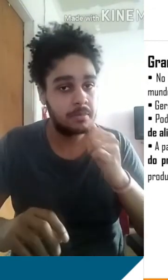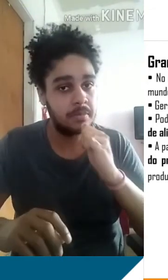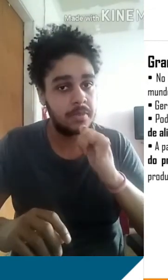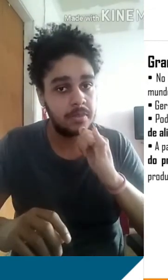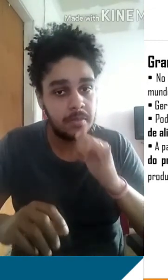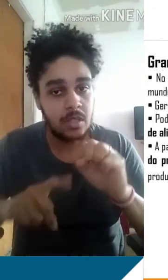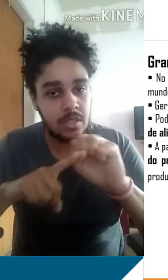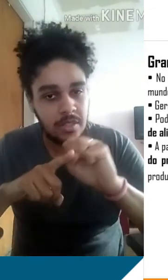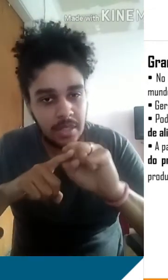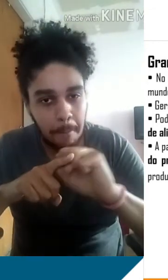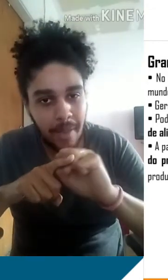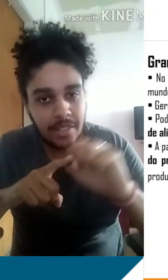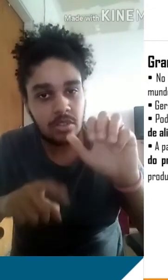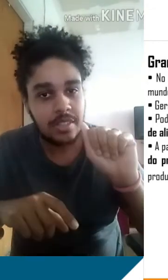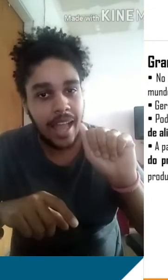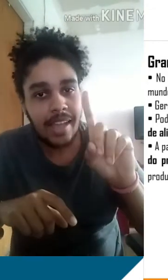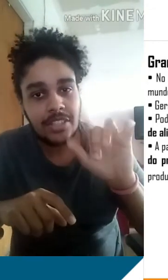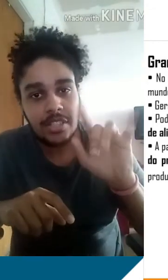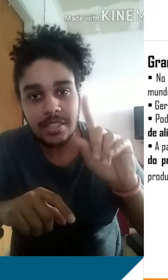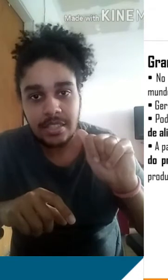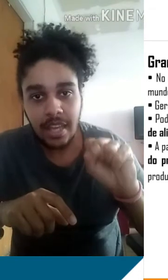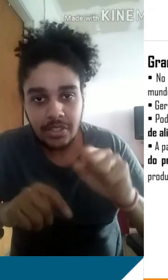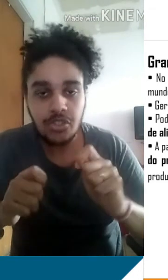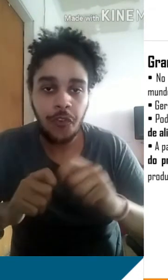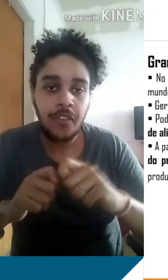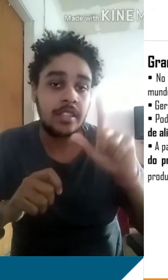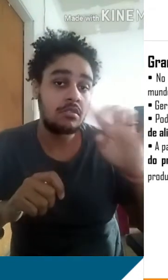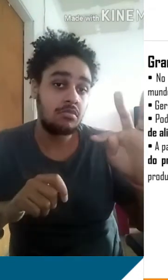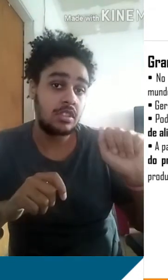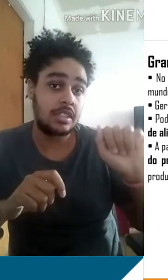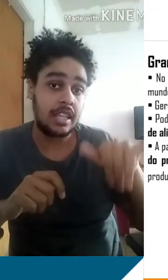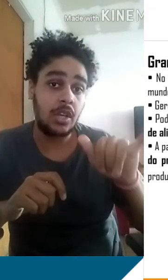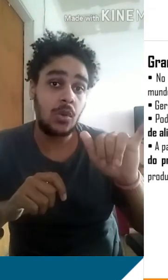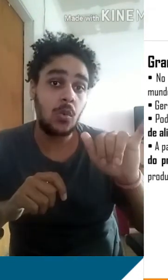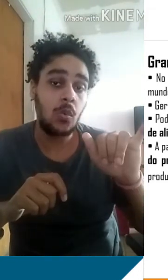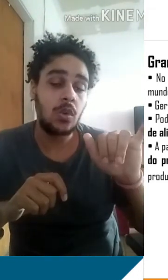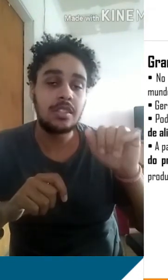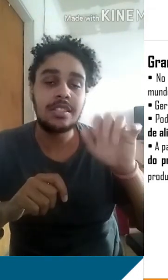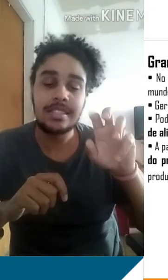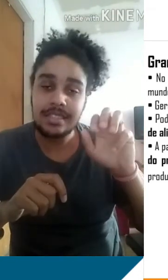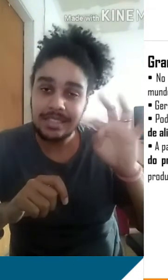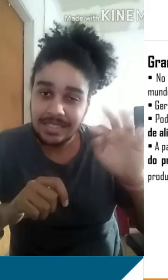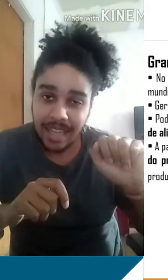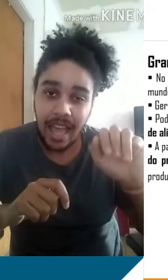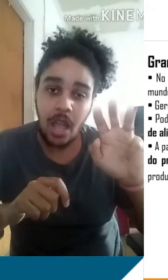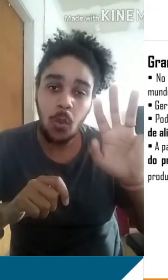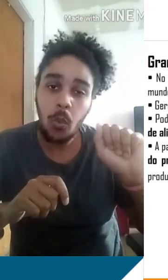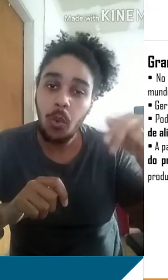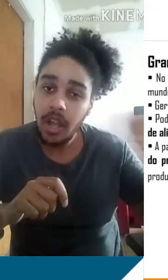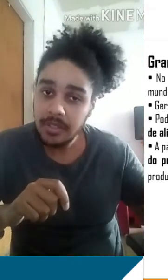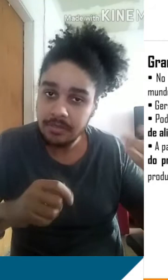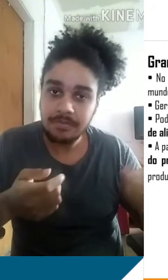sendo uma empresa alemã. O próprio Milton chama essa discussão de regiões do mandar, né? Que é onde ficam as sedes das empresas,